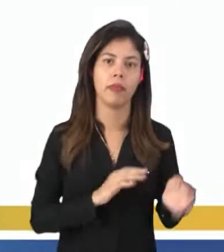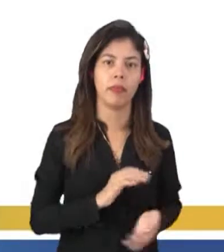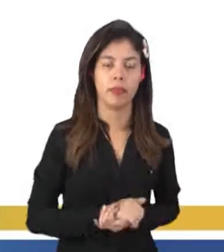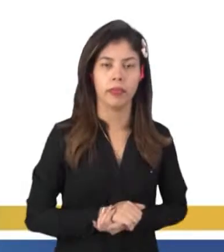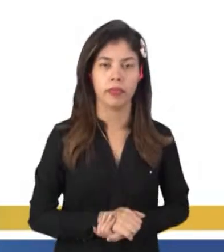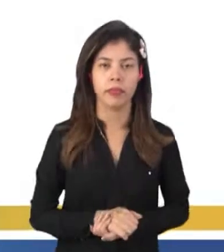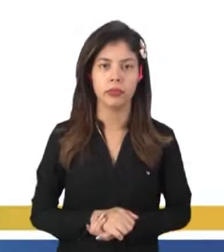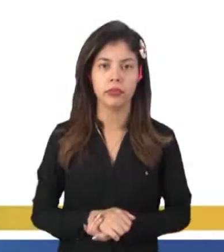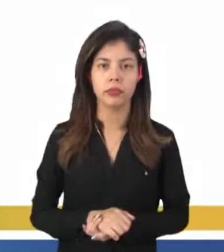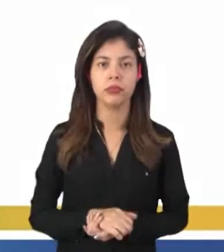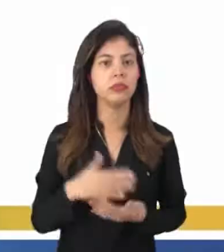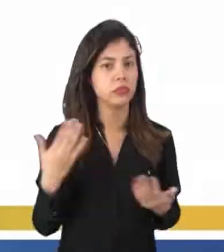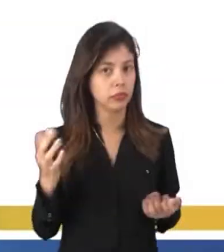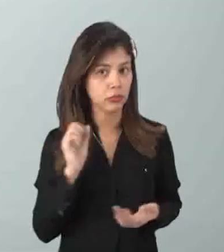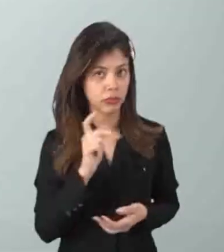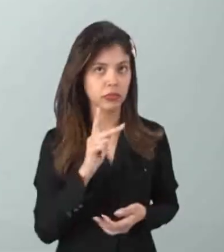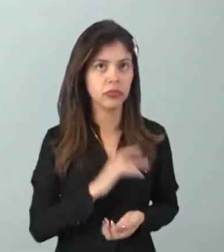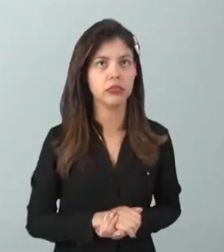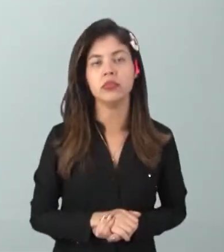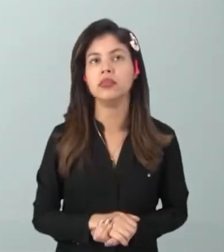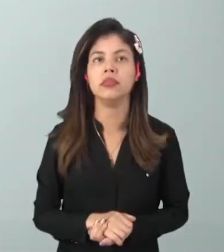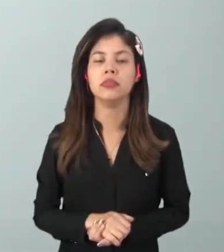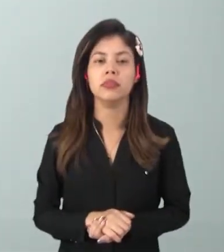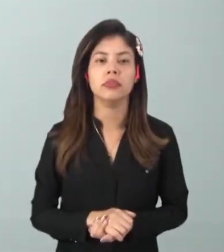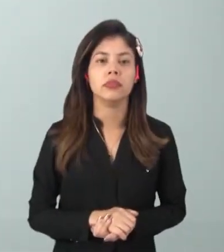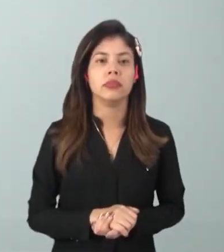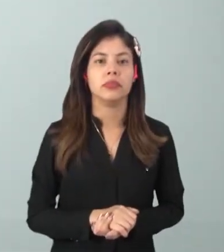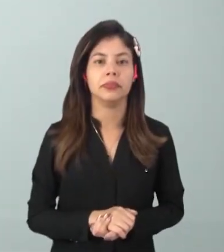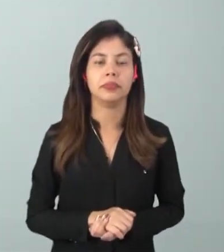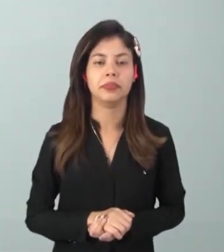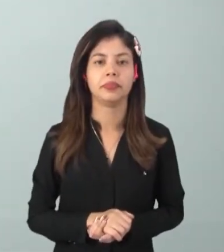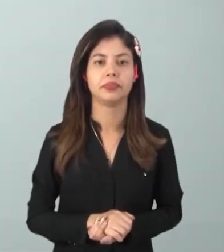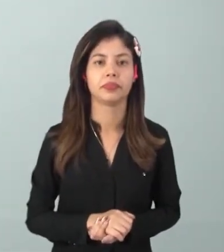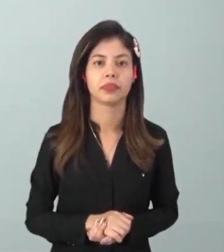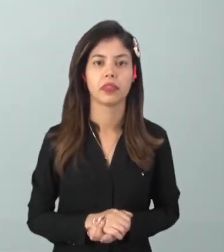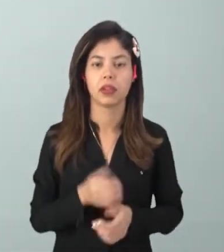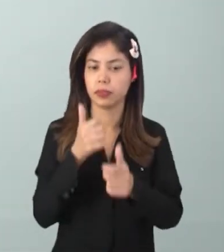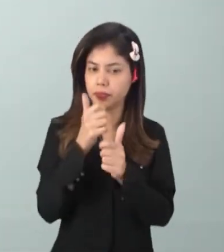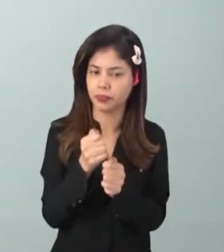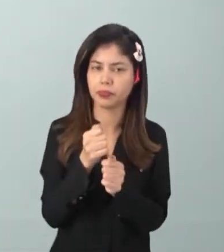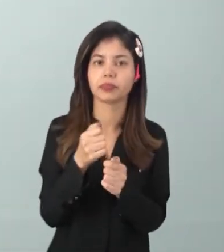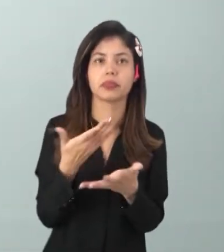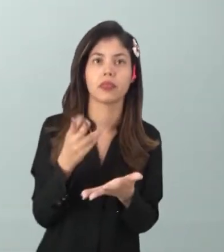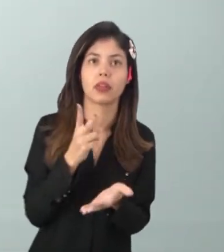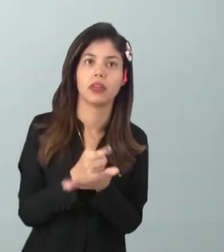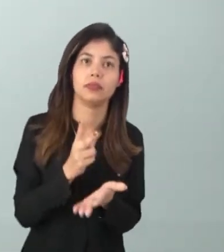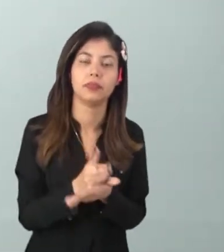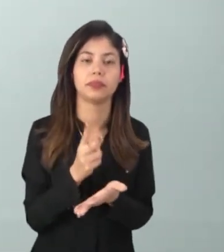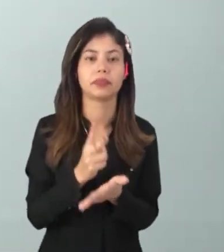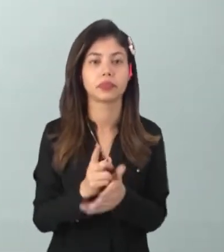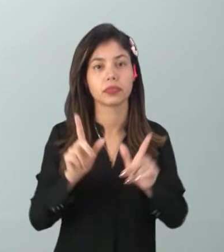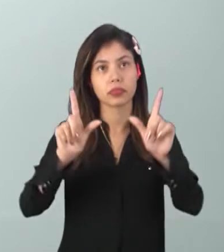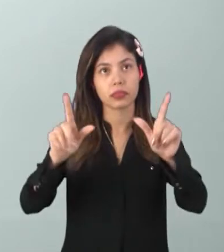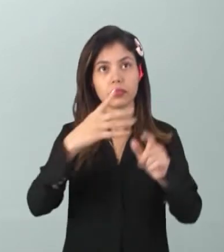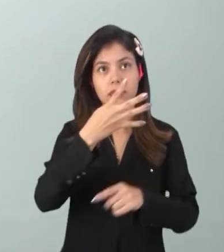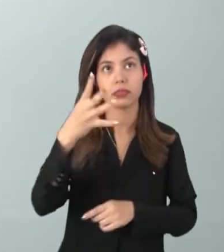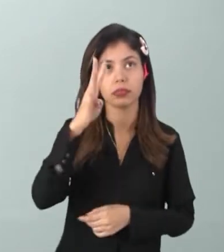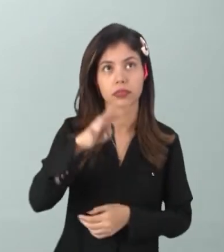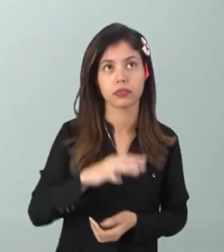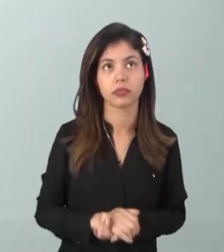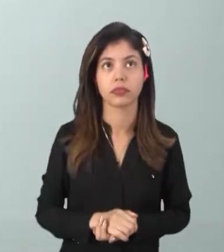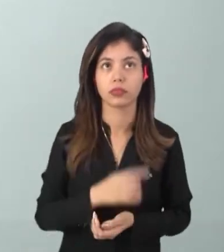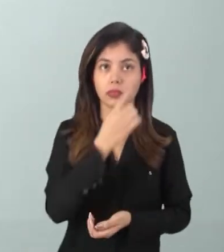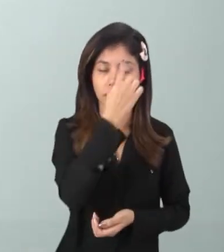e naturais. Tá, pessoal? Então, faz um print sempre desses banners para a gente poder